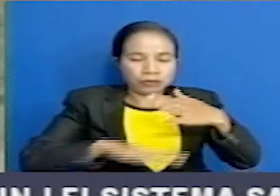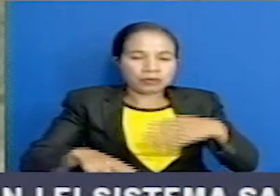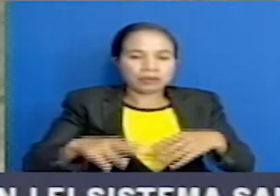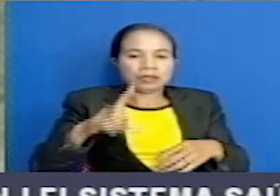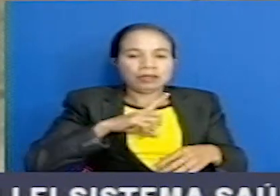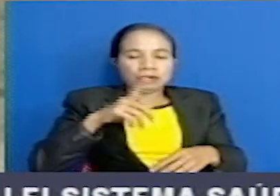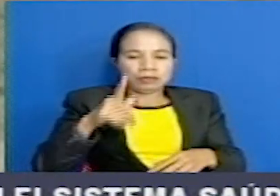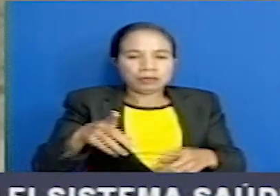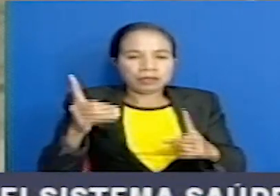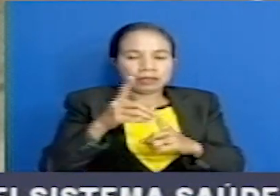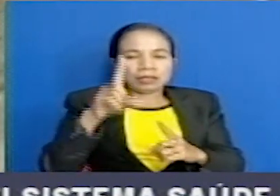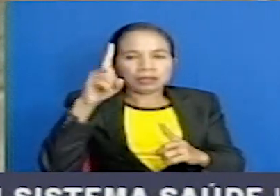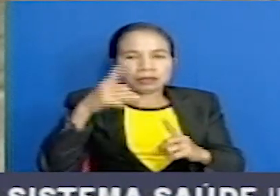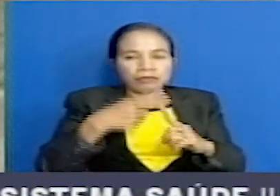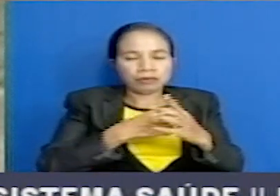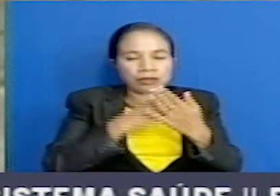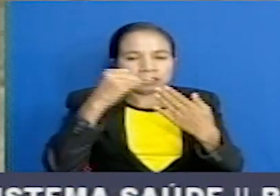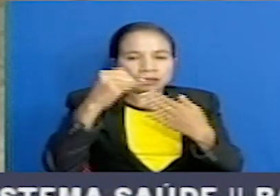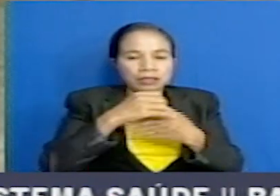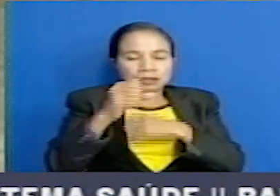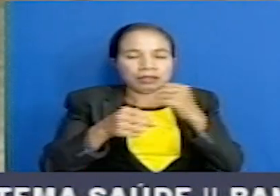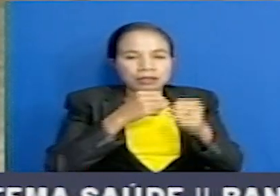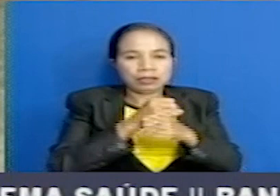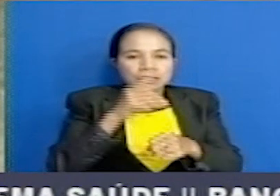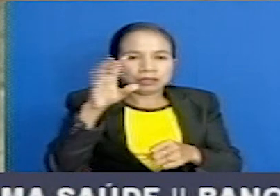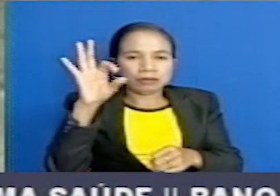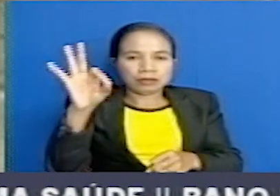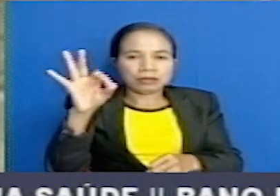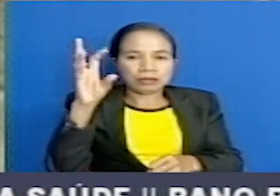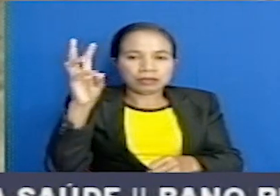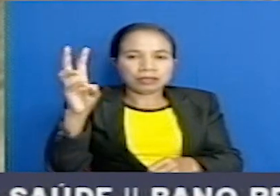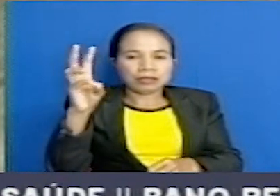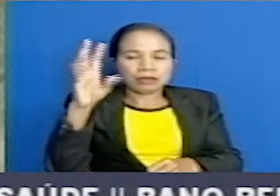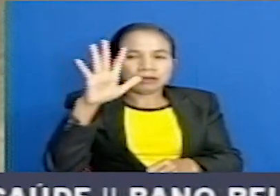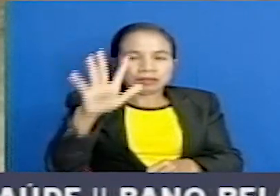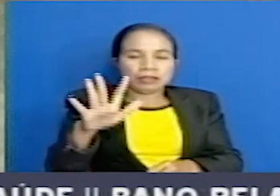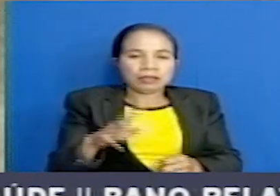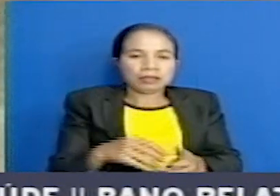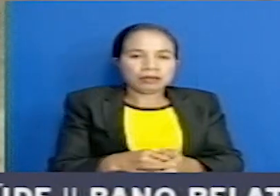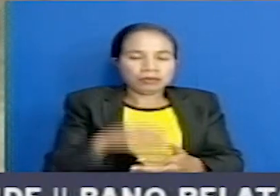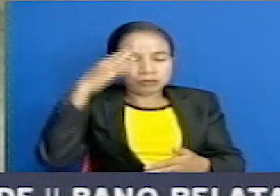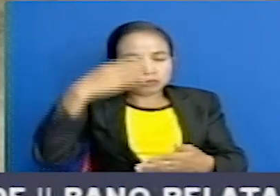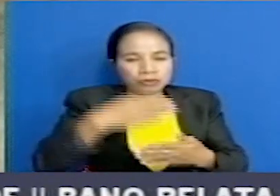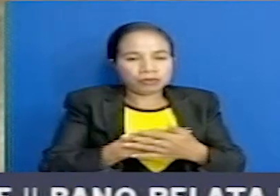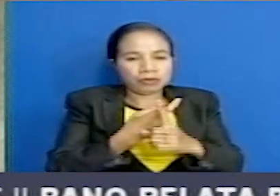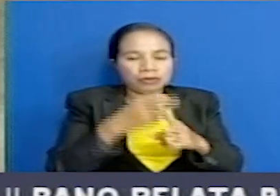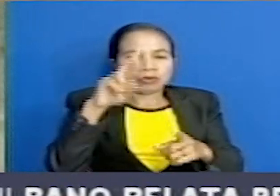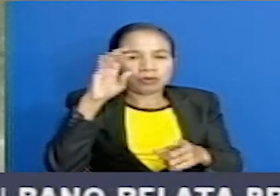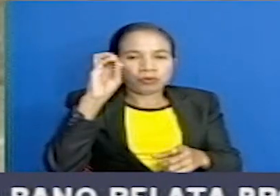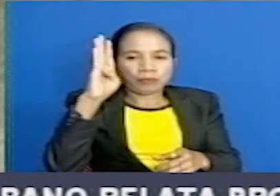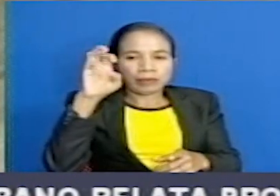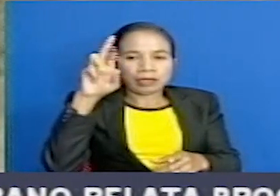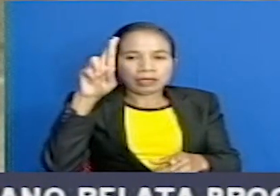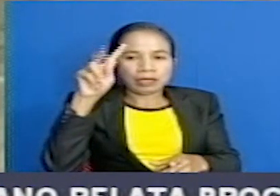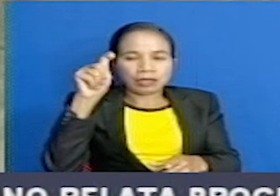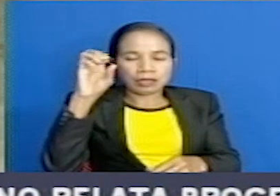Hamehara, Lorong Ida, Fulan Janeiro, Tinan Rihu Inda Tusia, Nenulu Racing Lima, Wang Husi Roberto Gomes da